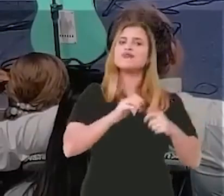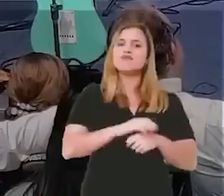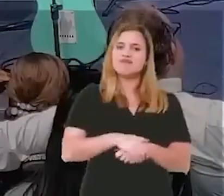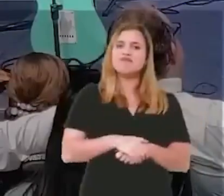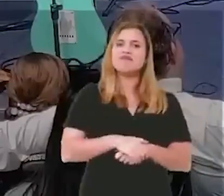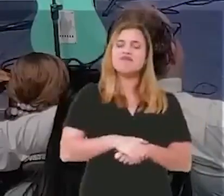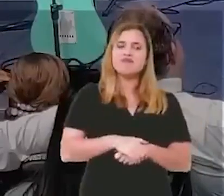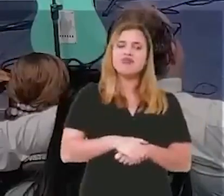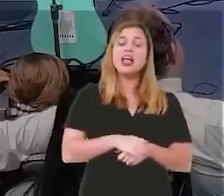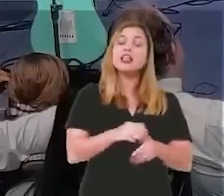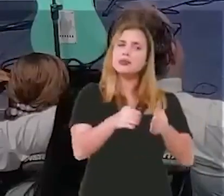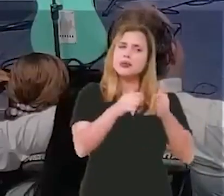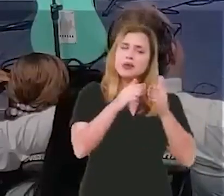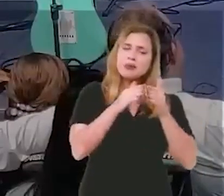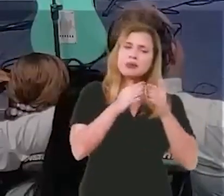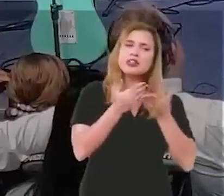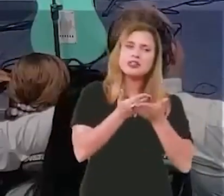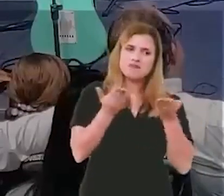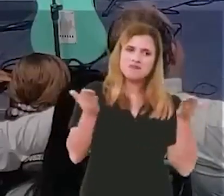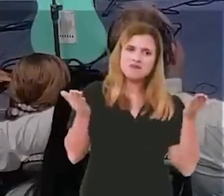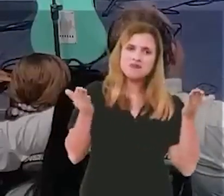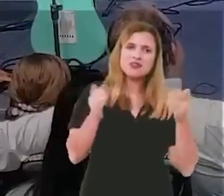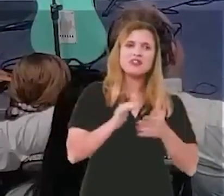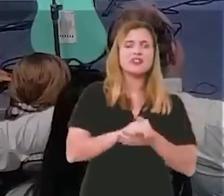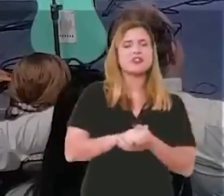Me permita, por gentileza.